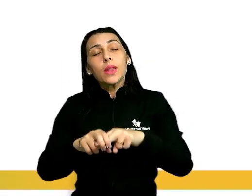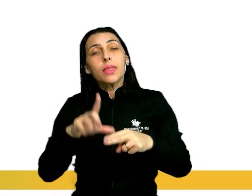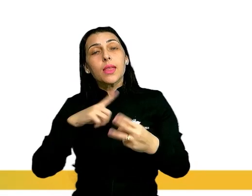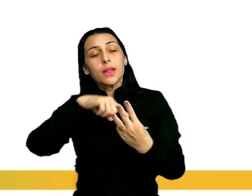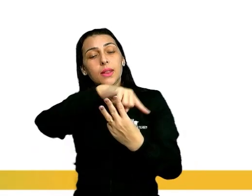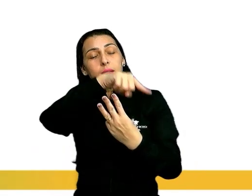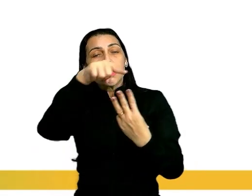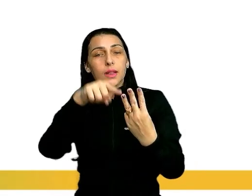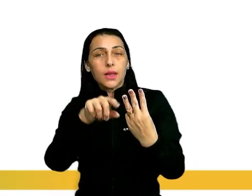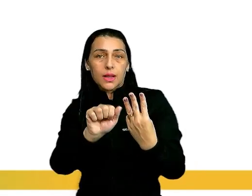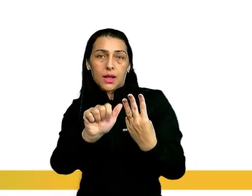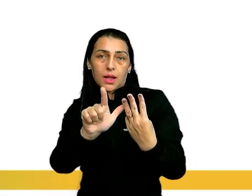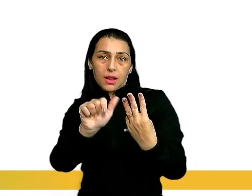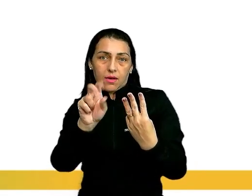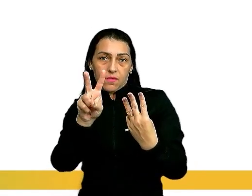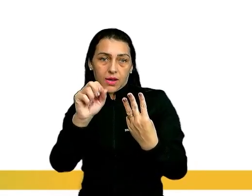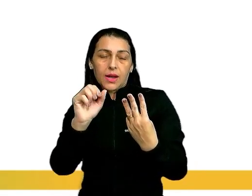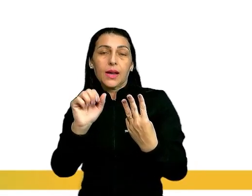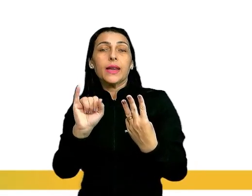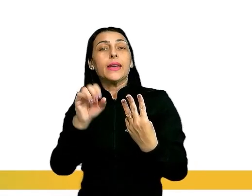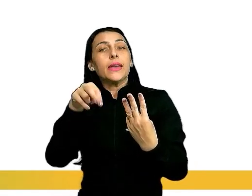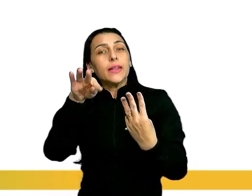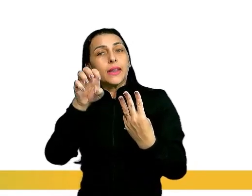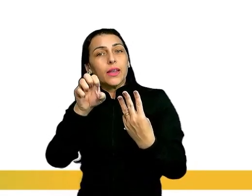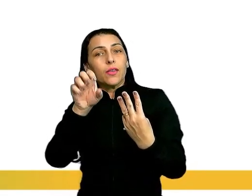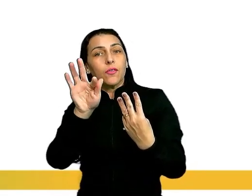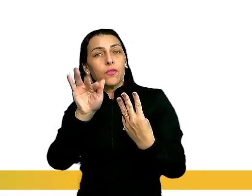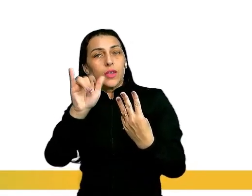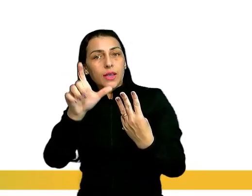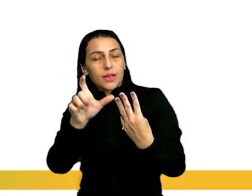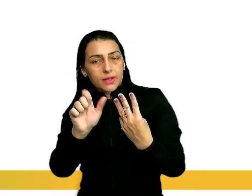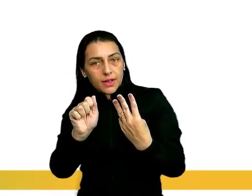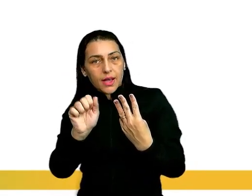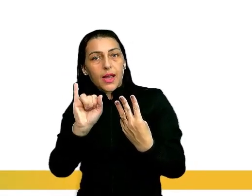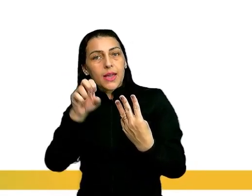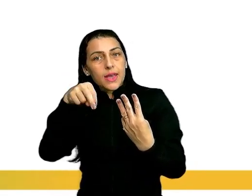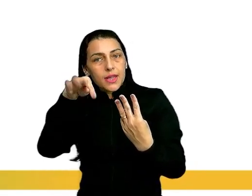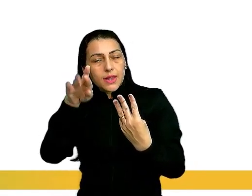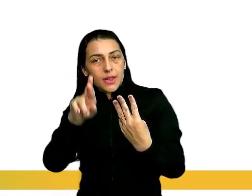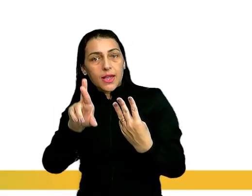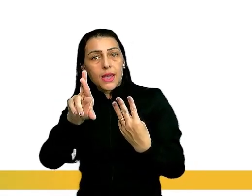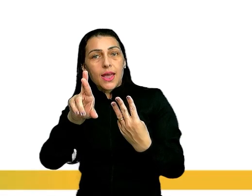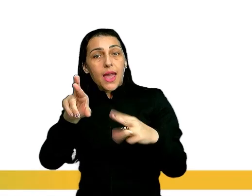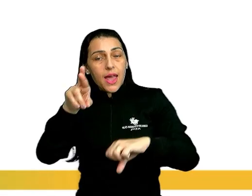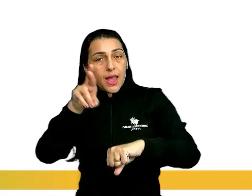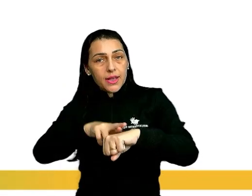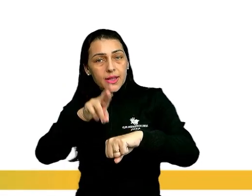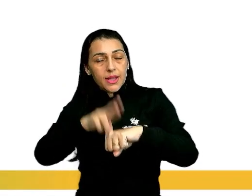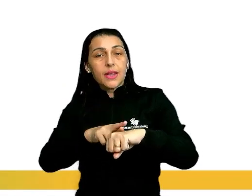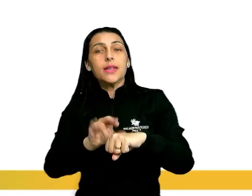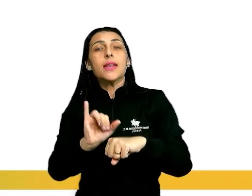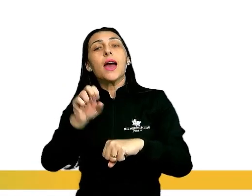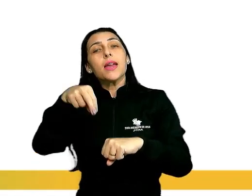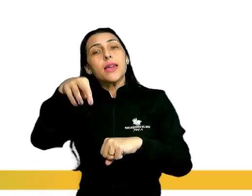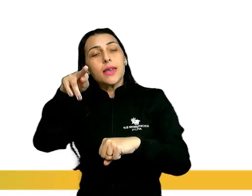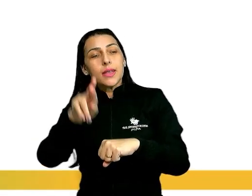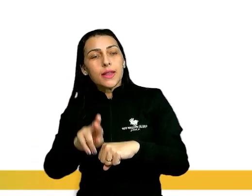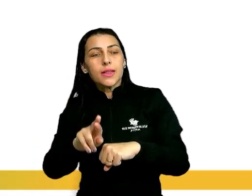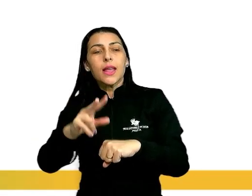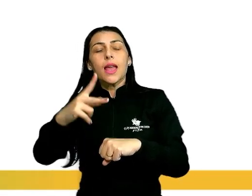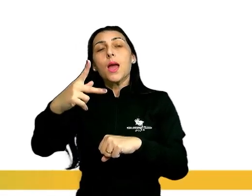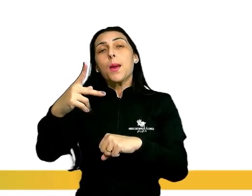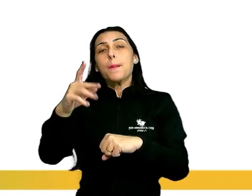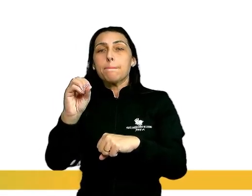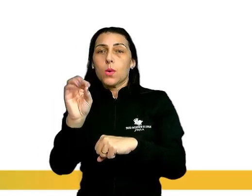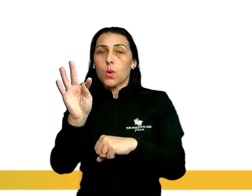três tipos de alavanca né a interfixa a interresistente e a interpotente nós vamos ver aqui a difer